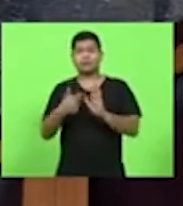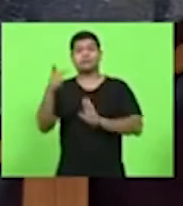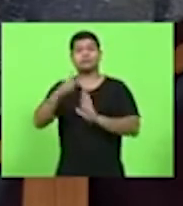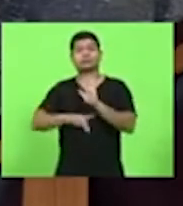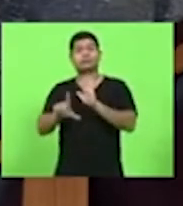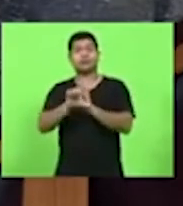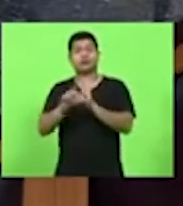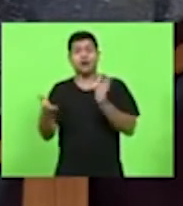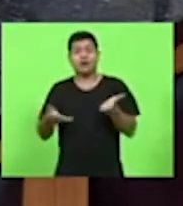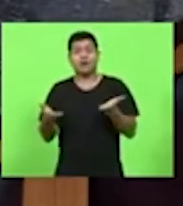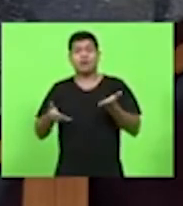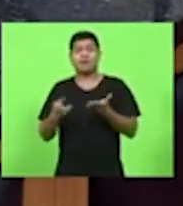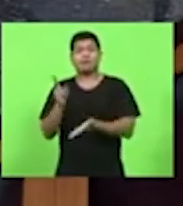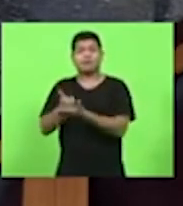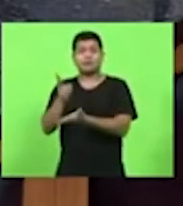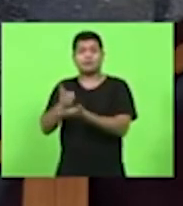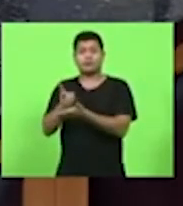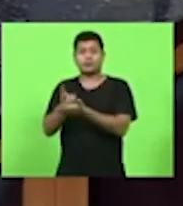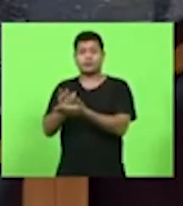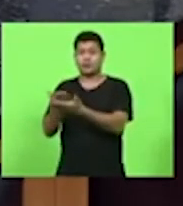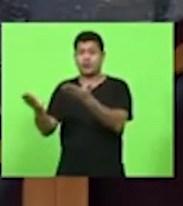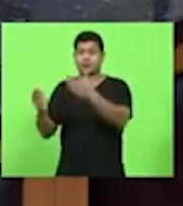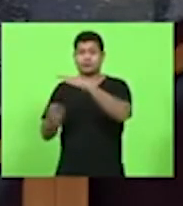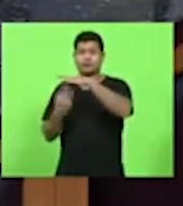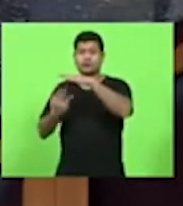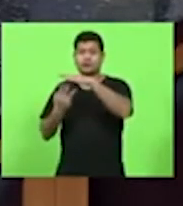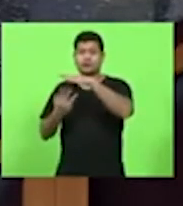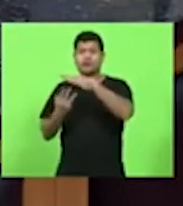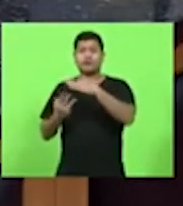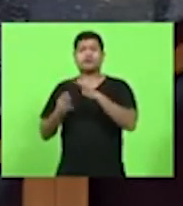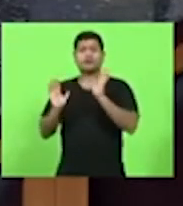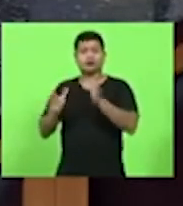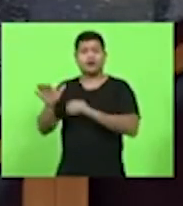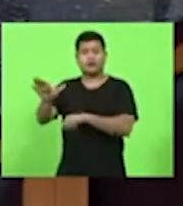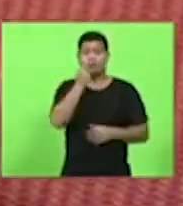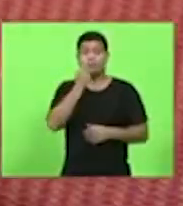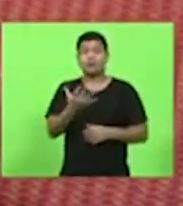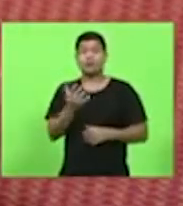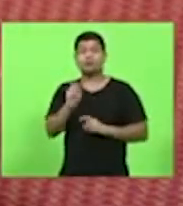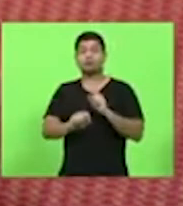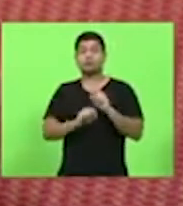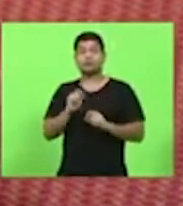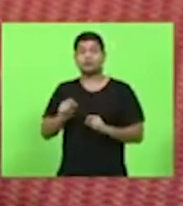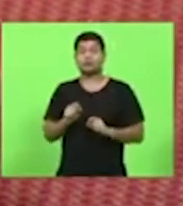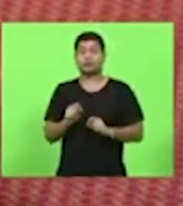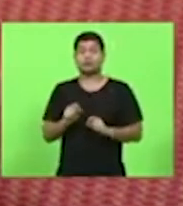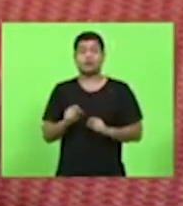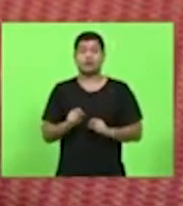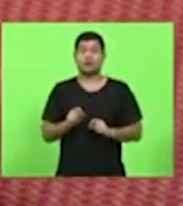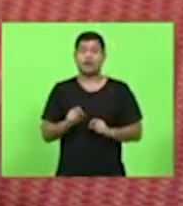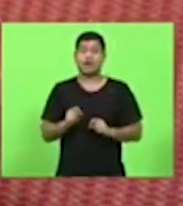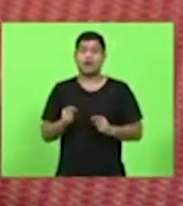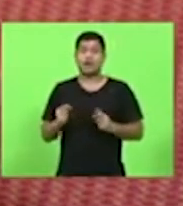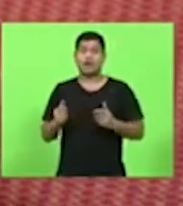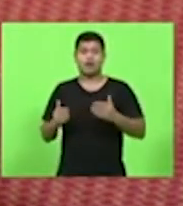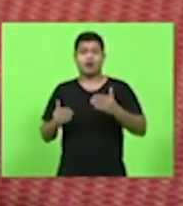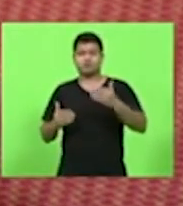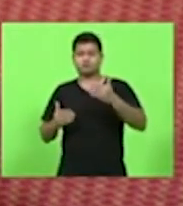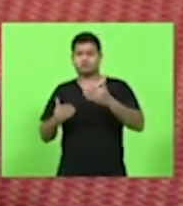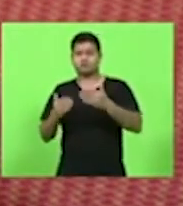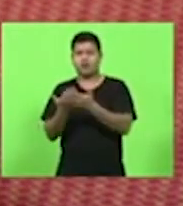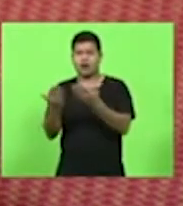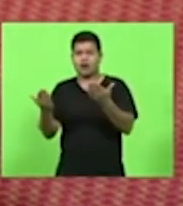que permite a manutenção dos contratados vigentes em caráter temporário com ar conflito entre os